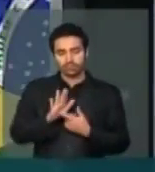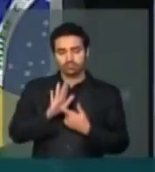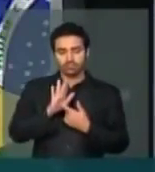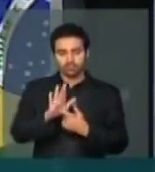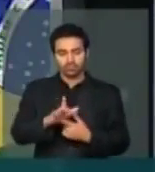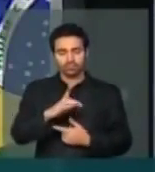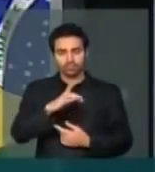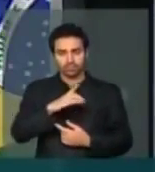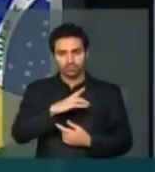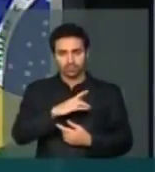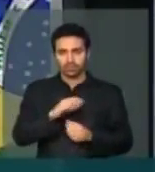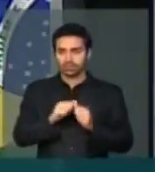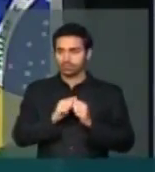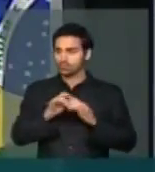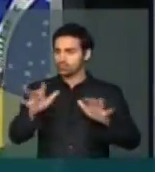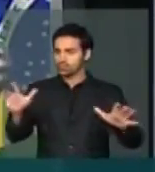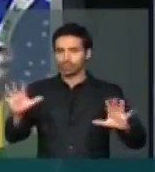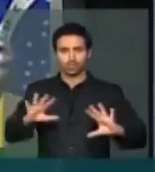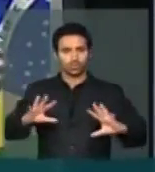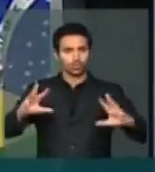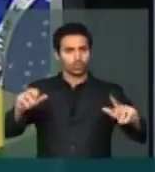de energização com